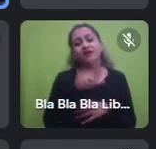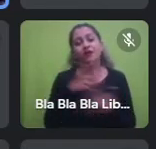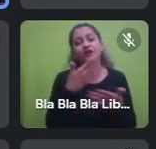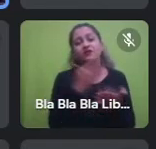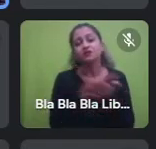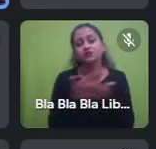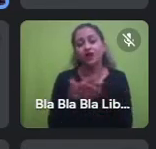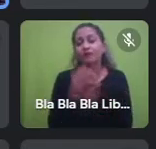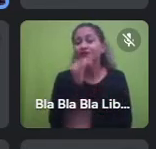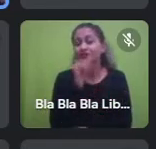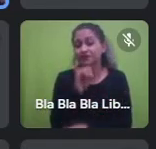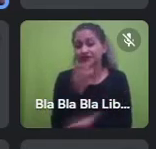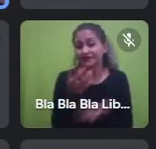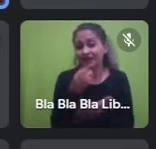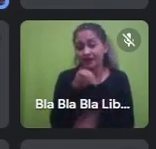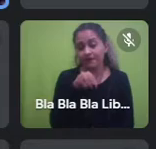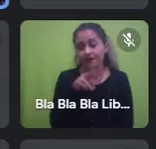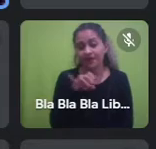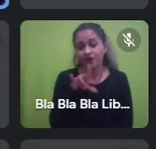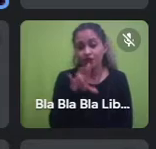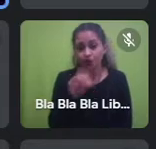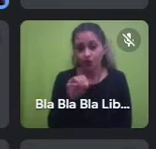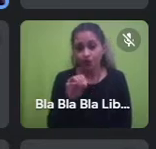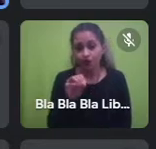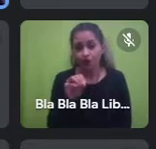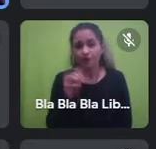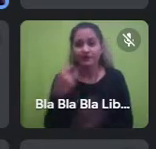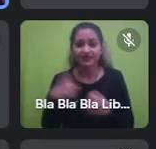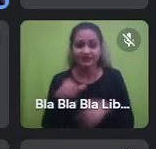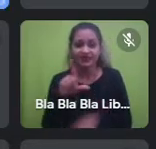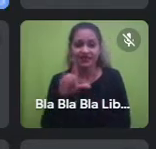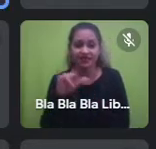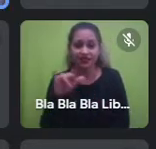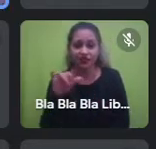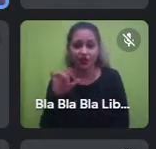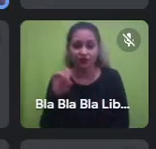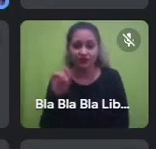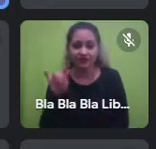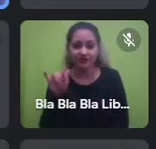o ideal é usar o liofilizador. Se quiser fazer selênio, mercúrio,